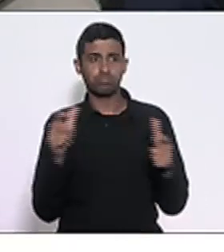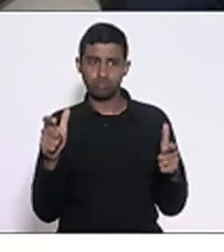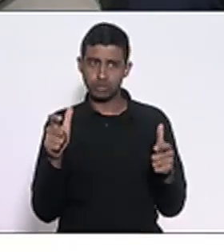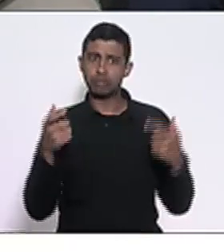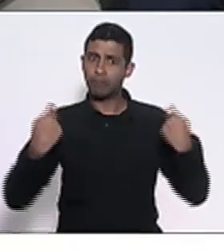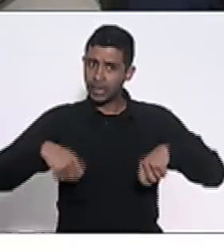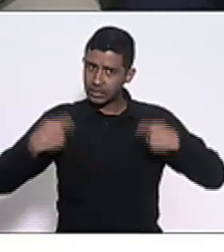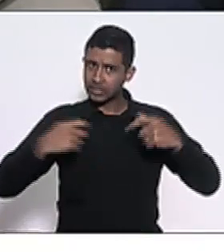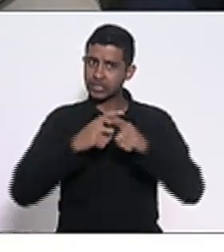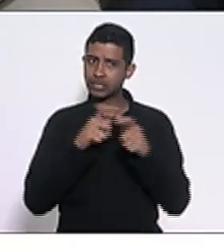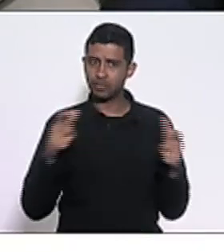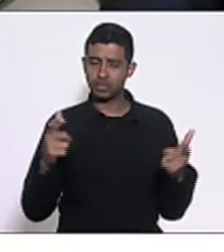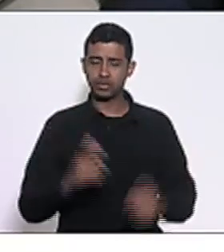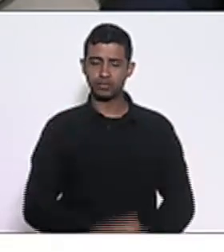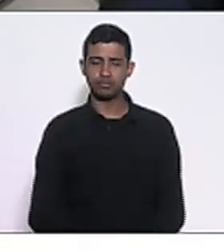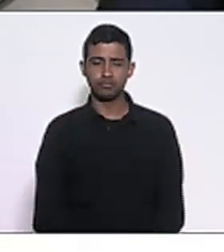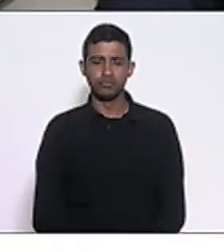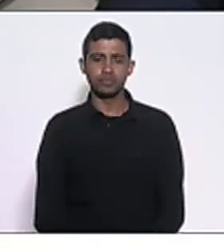ser muito maiores.